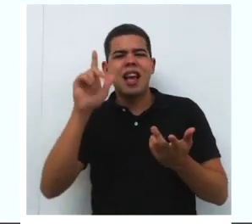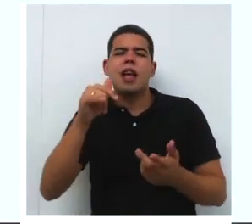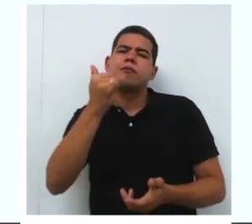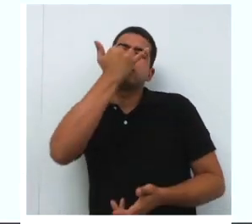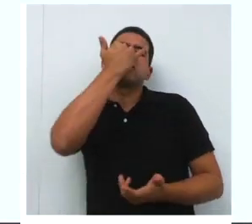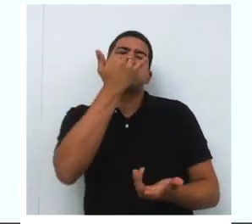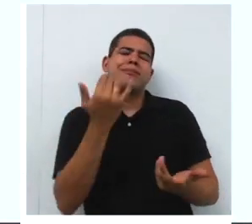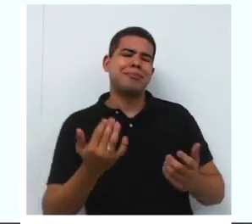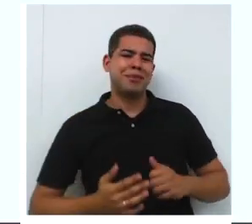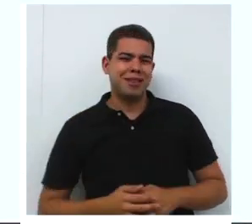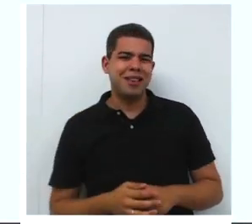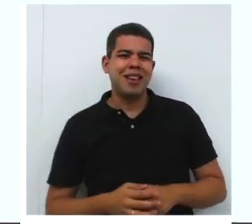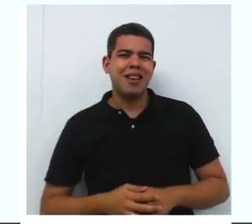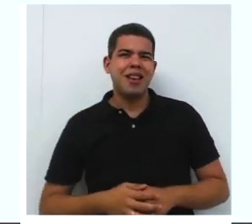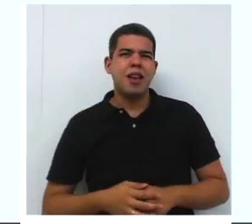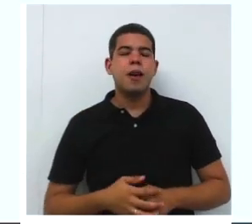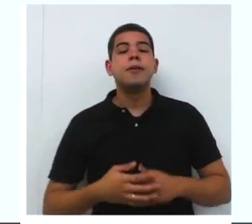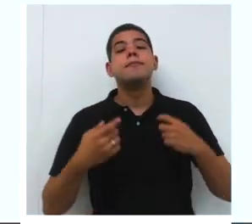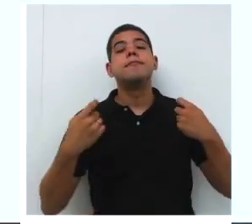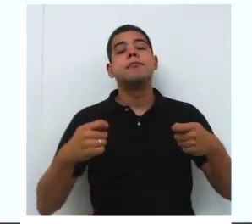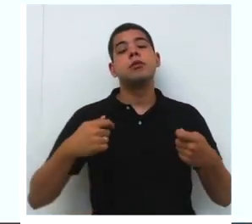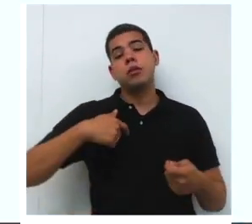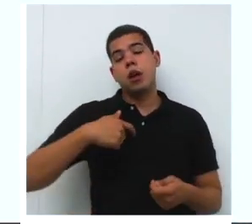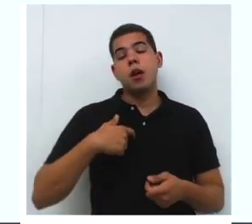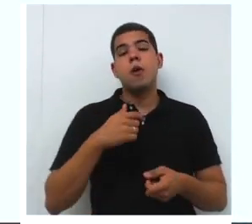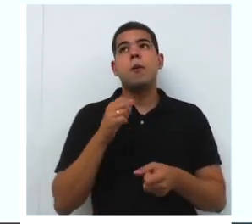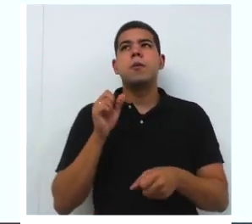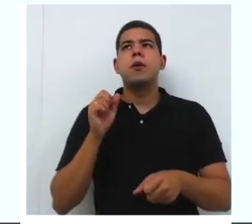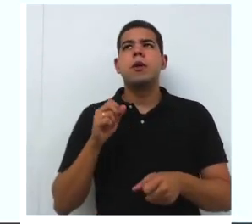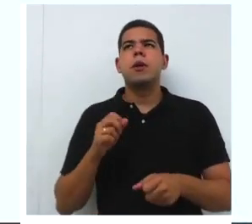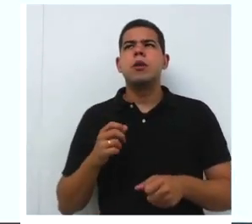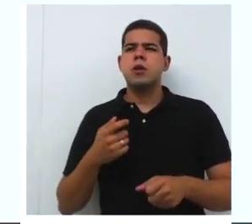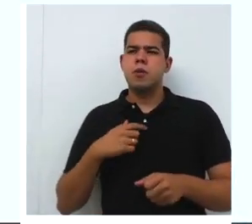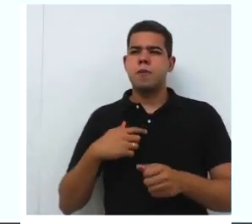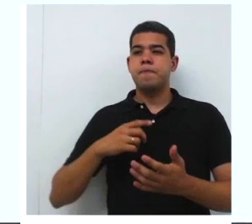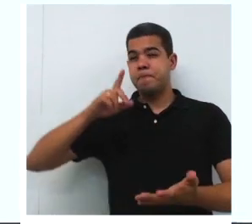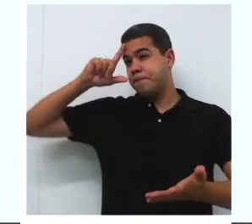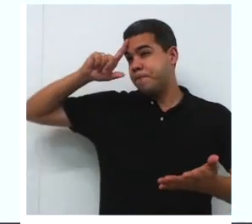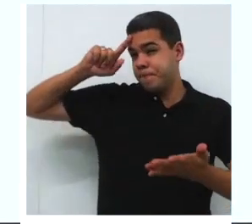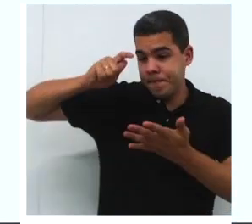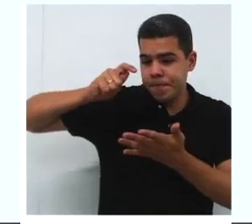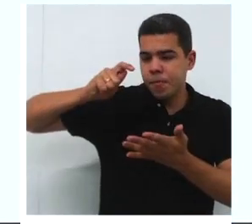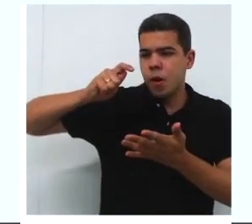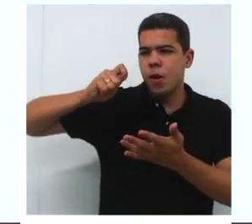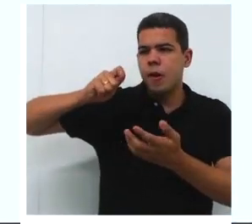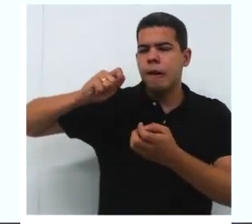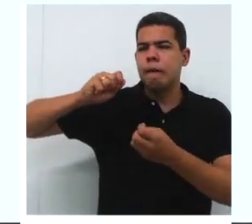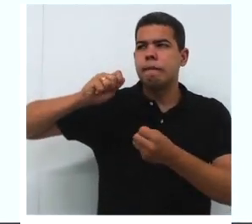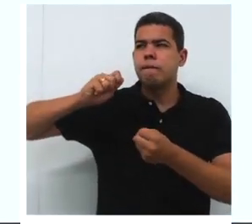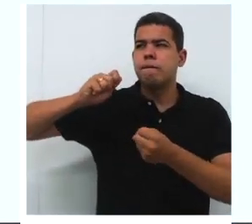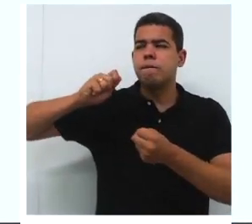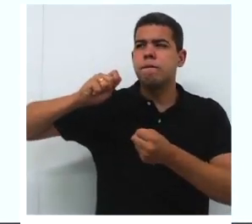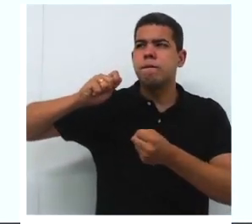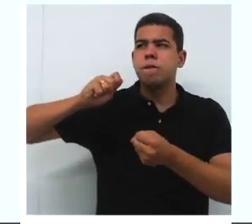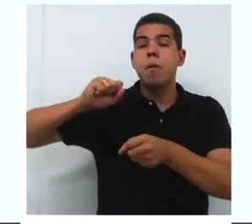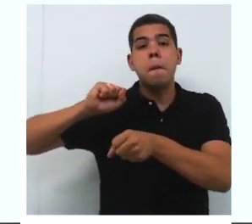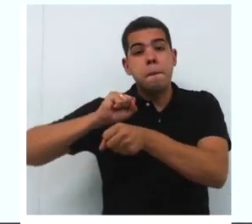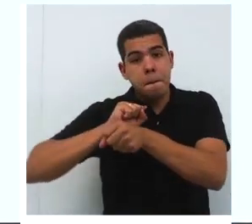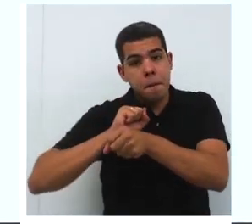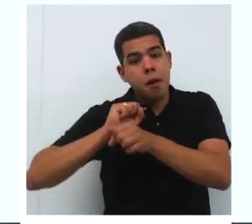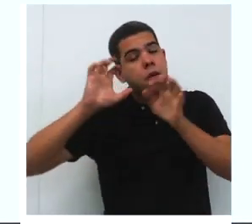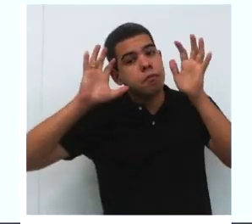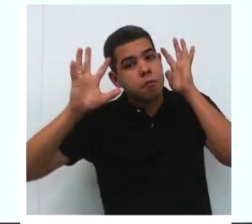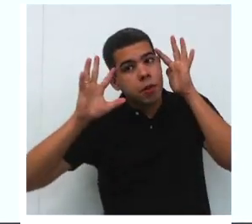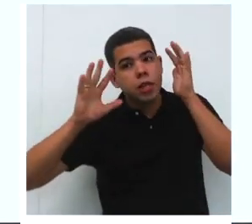que aprender a dar uma paradinha e pensar nas consequências, no que vem depois daquilo que você tem